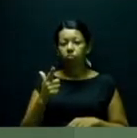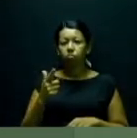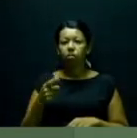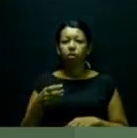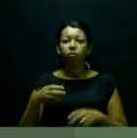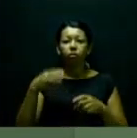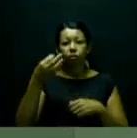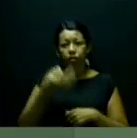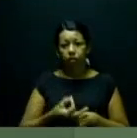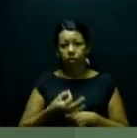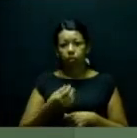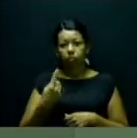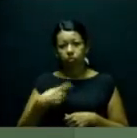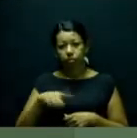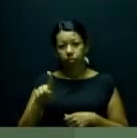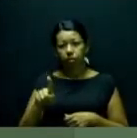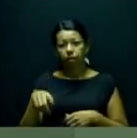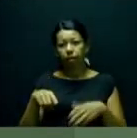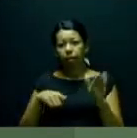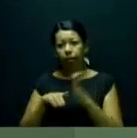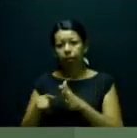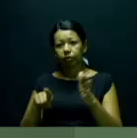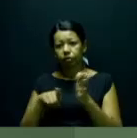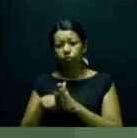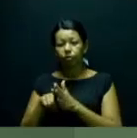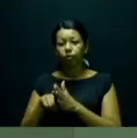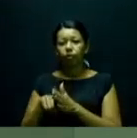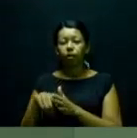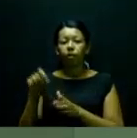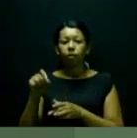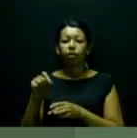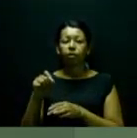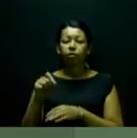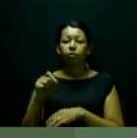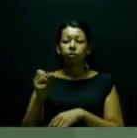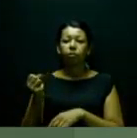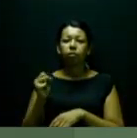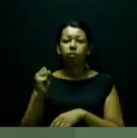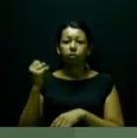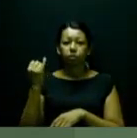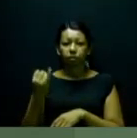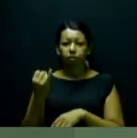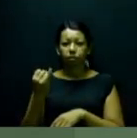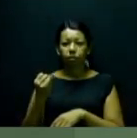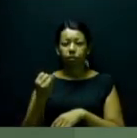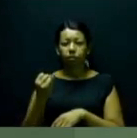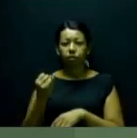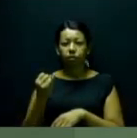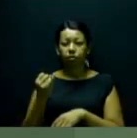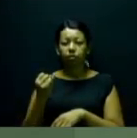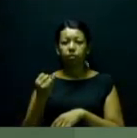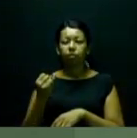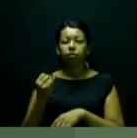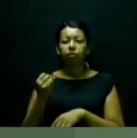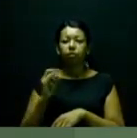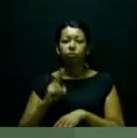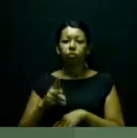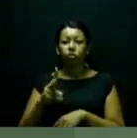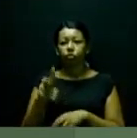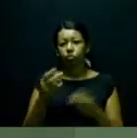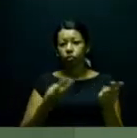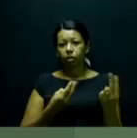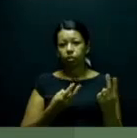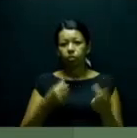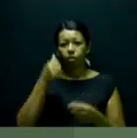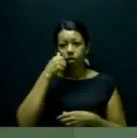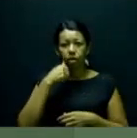A gente foi lá, questiona, e se o critério adotado permanece o mesmo, a